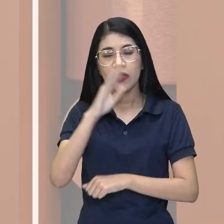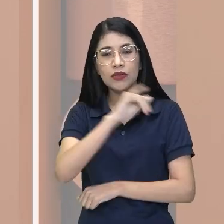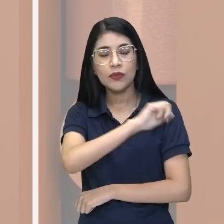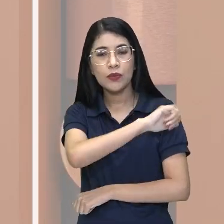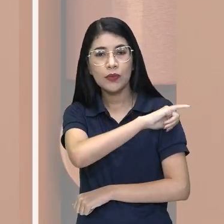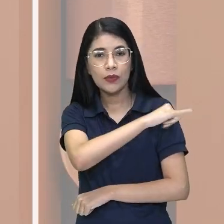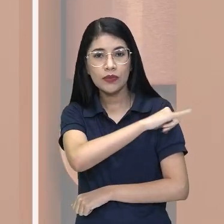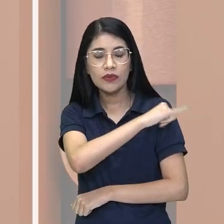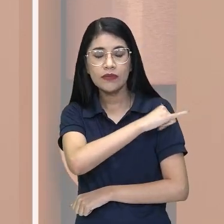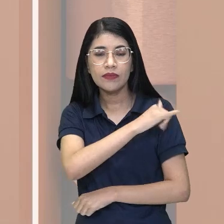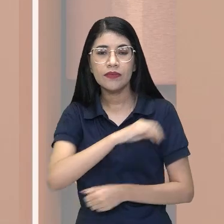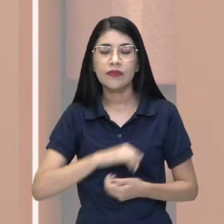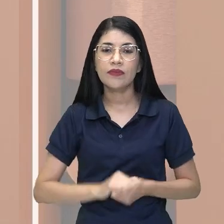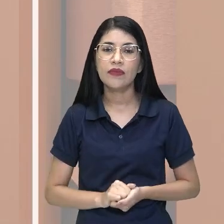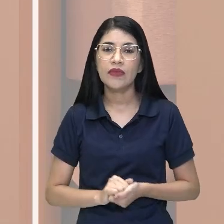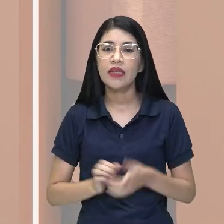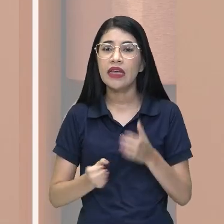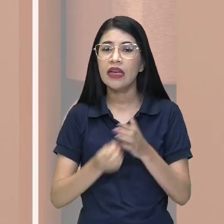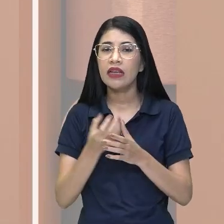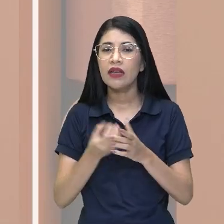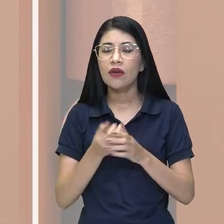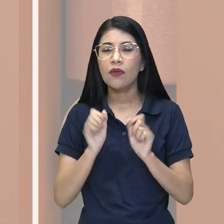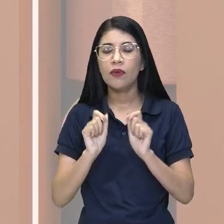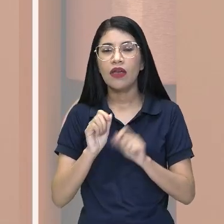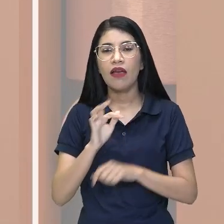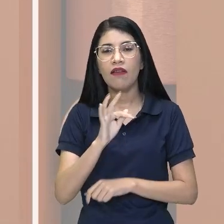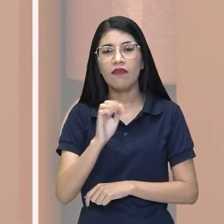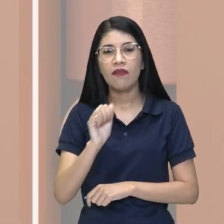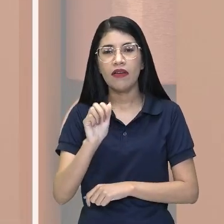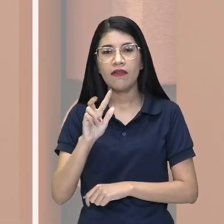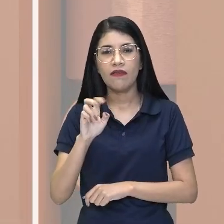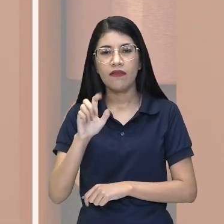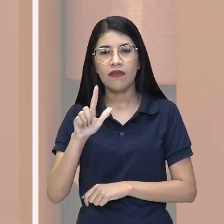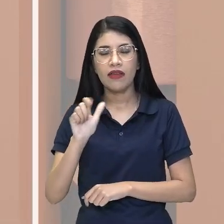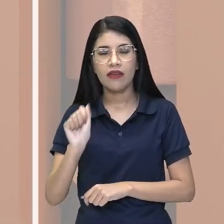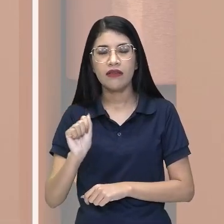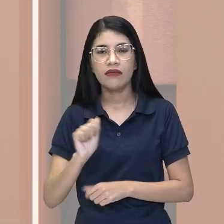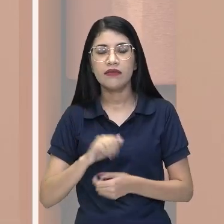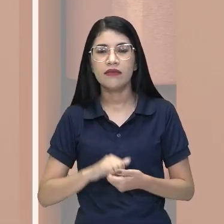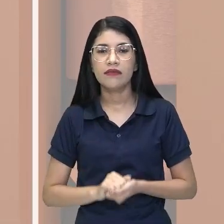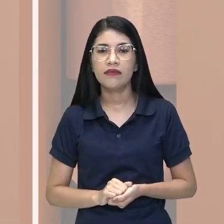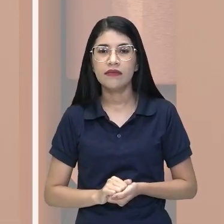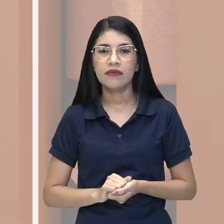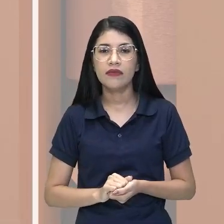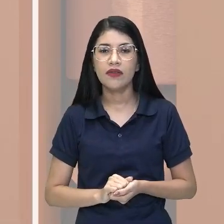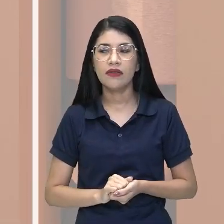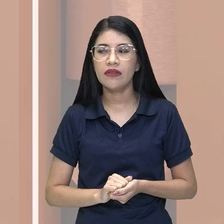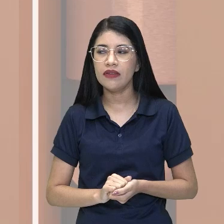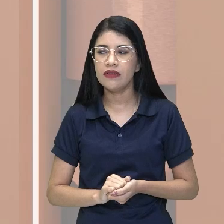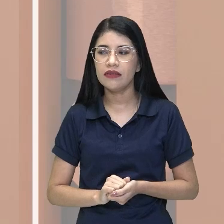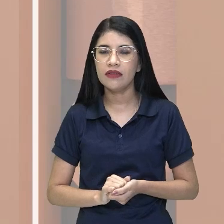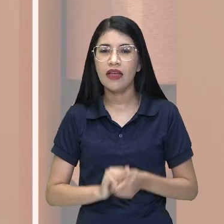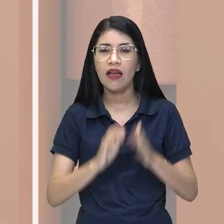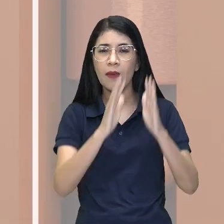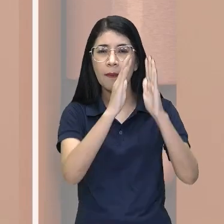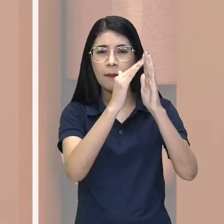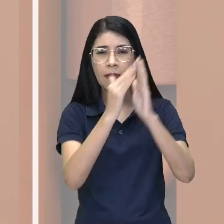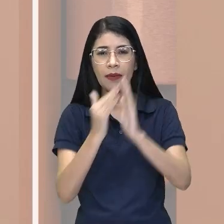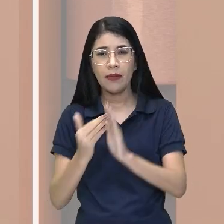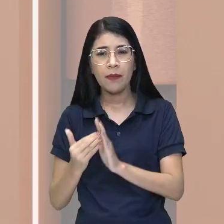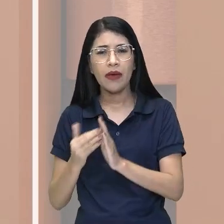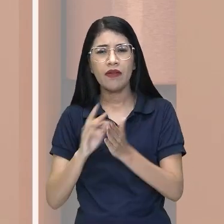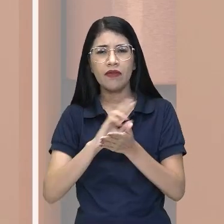ali né, as famosas favelas, né, no Rio de Janeiro, onde primeiramente